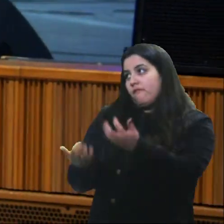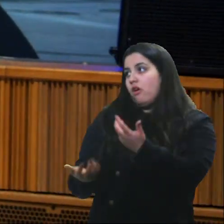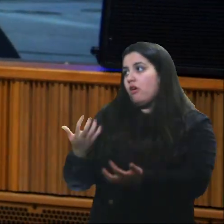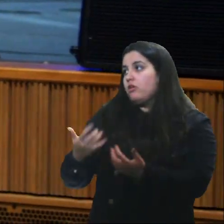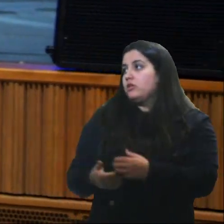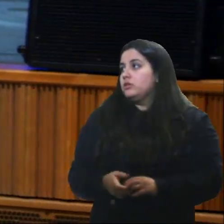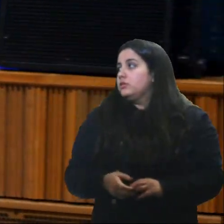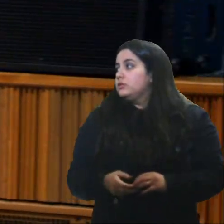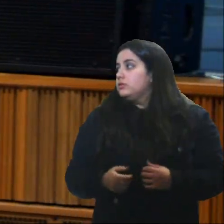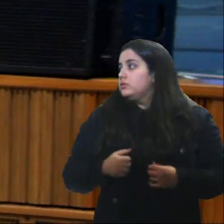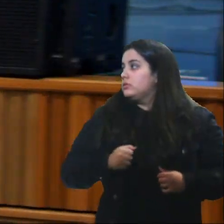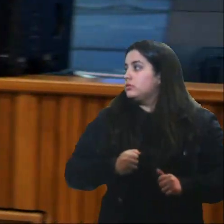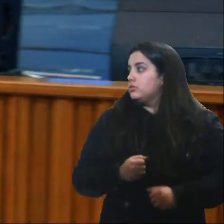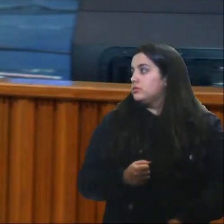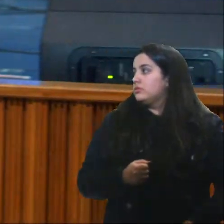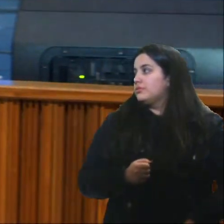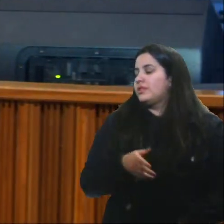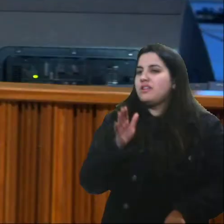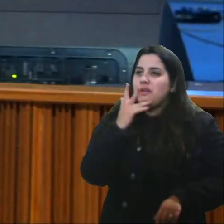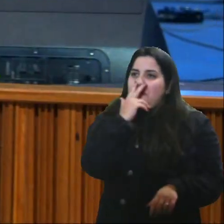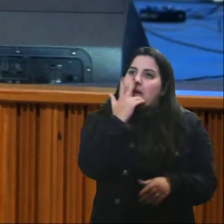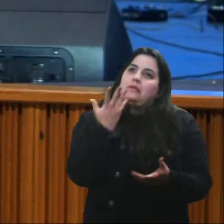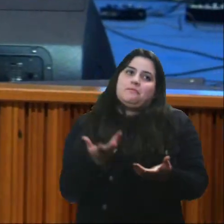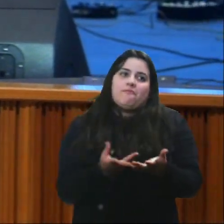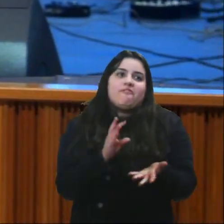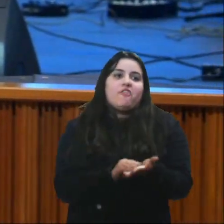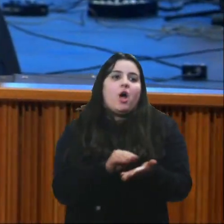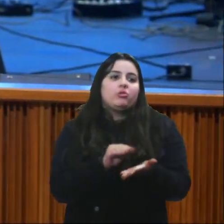Está faltando um certo desespero em nós.